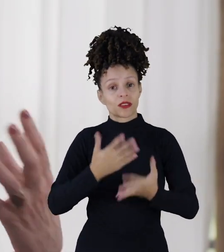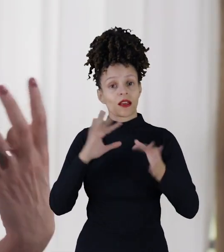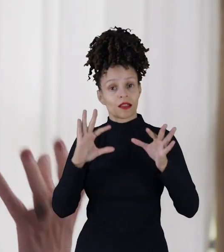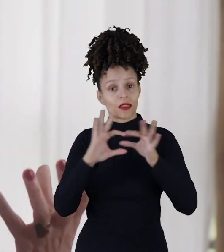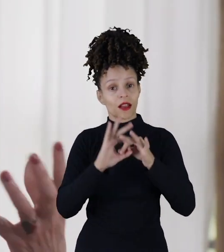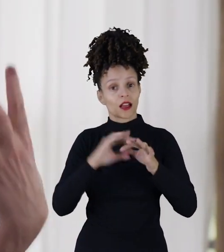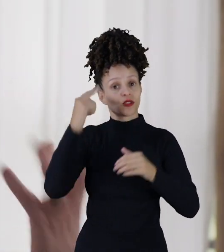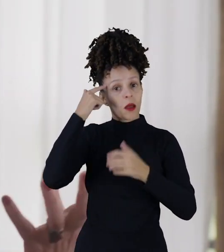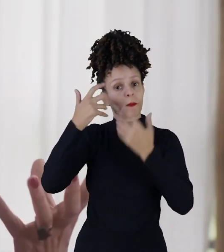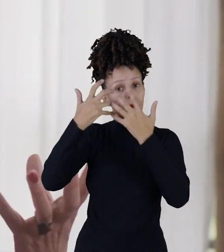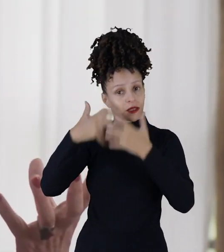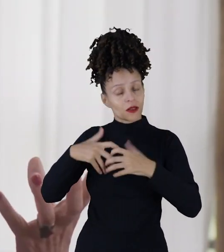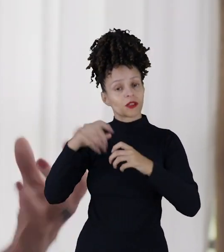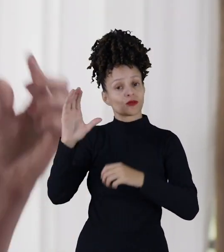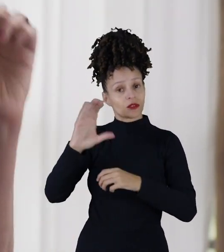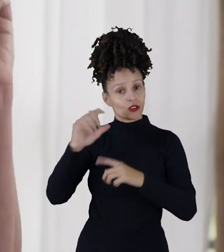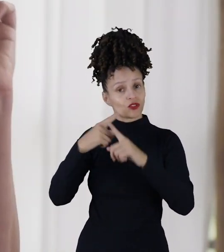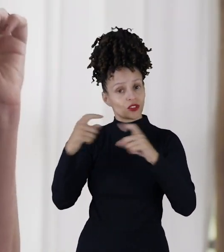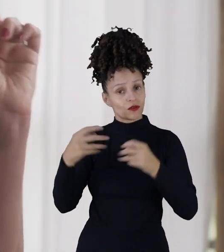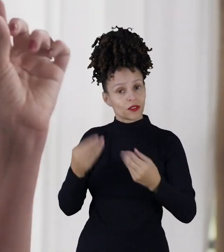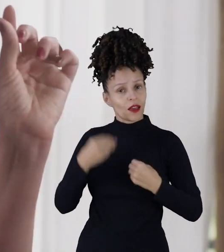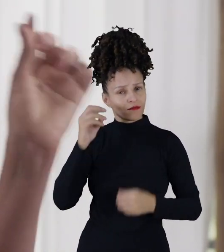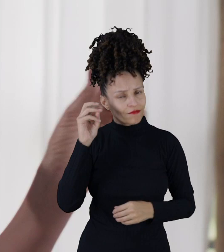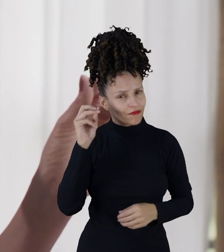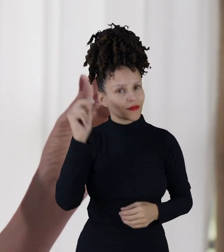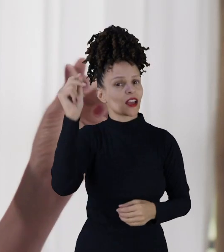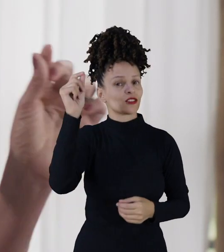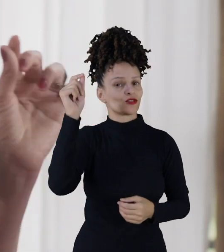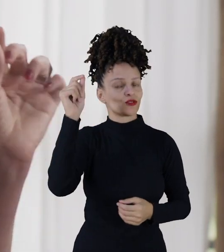poesia, ela está muito ligada até ao pensamento científico, aquele que vai te dar o